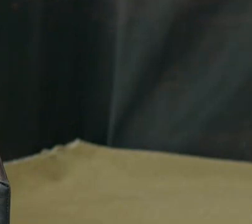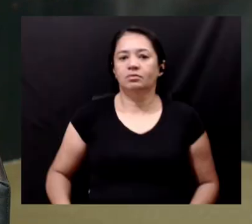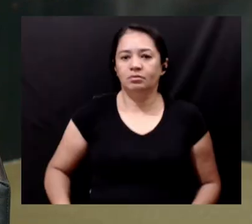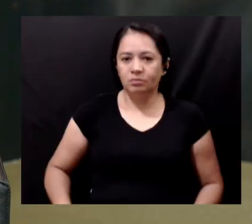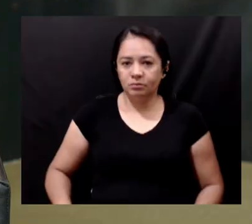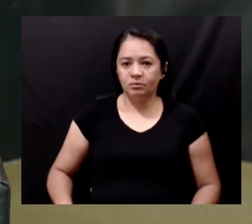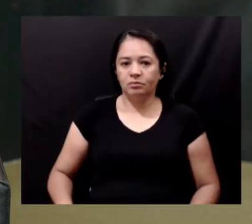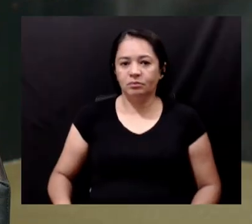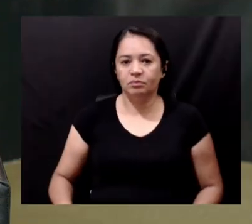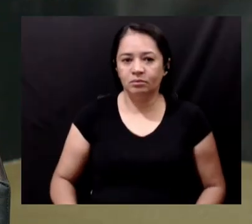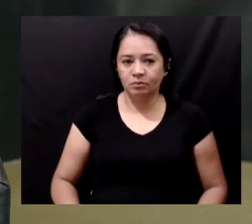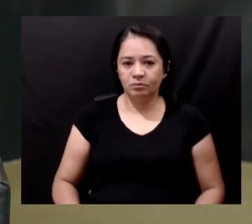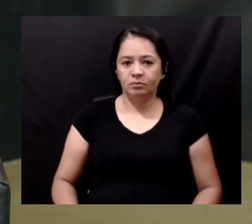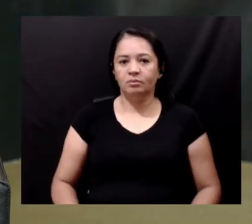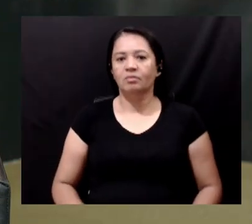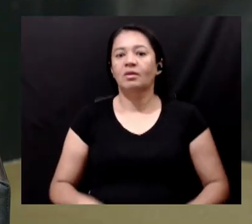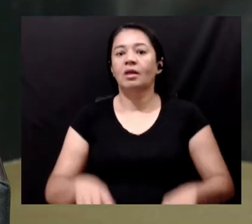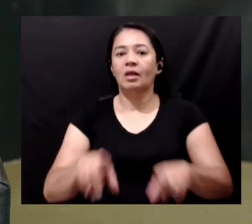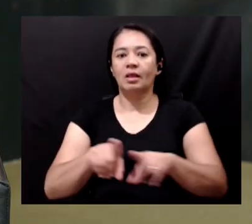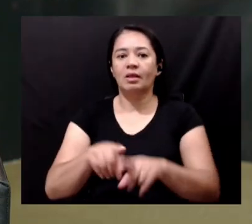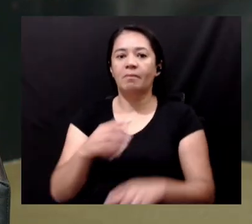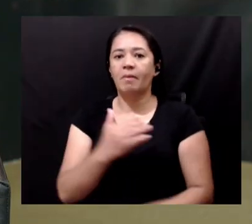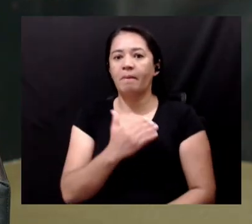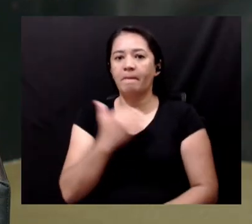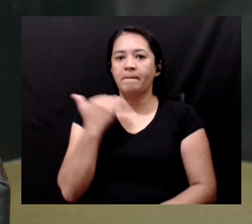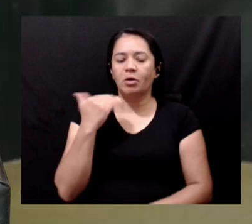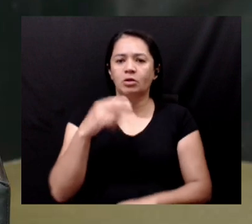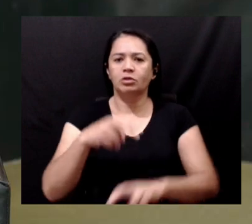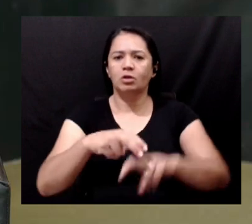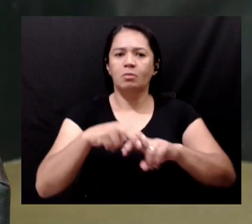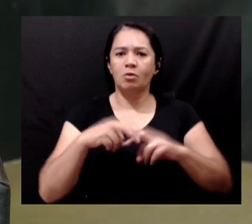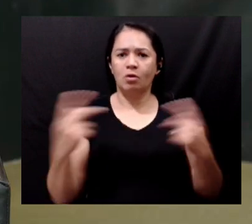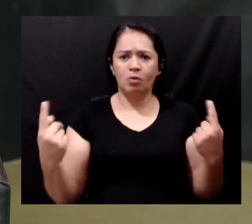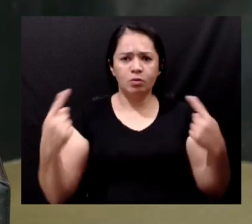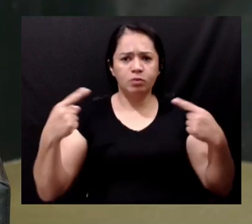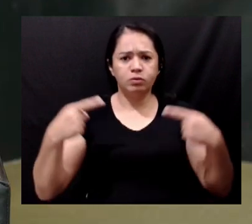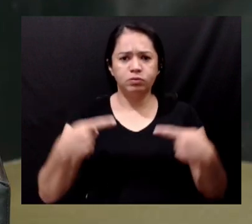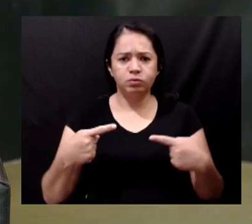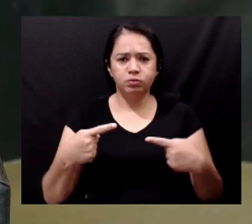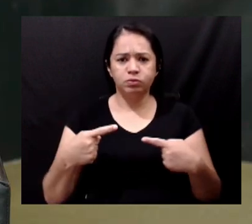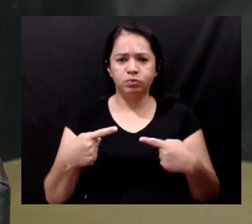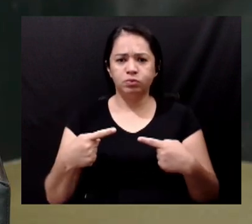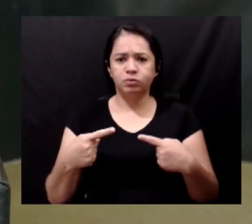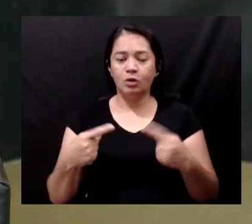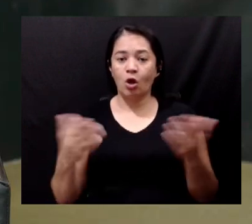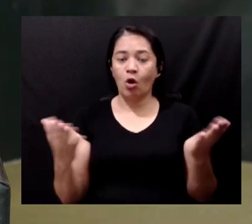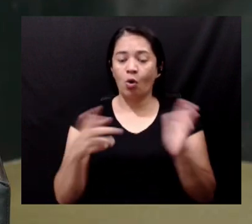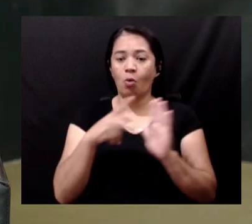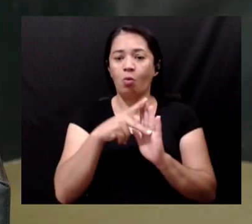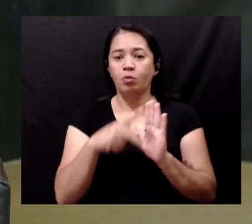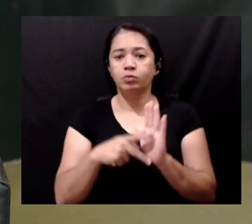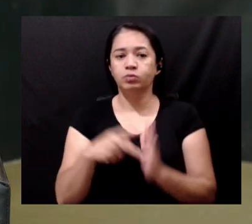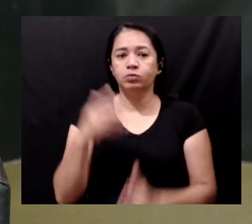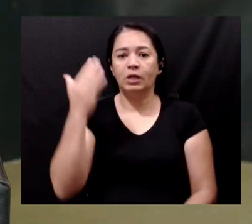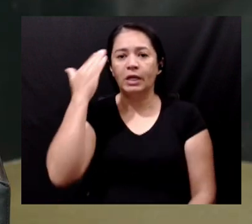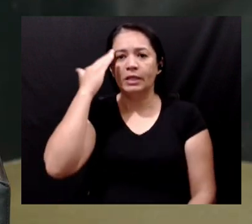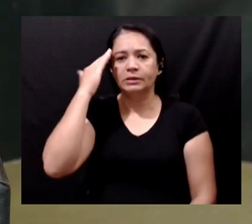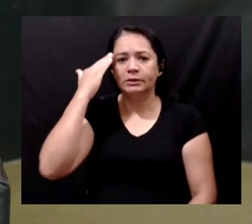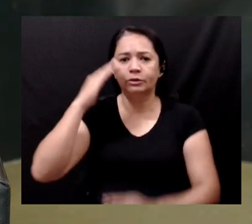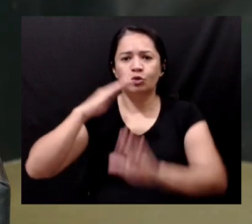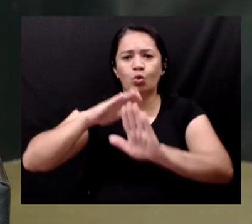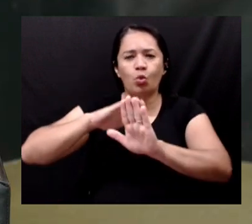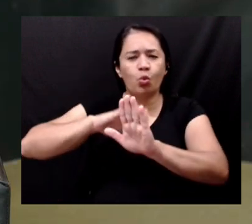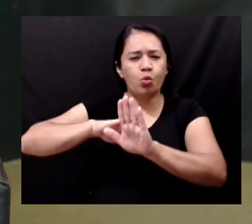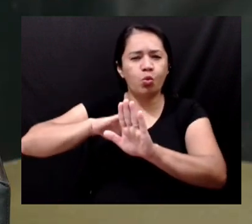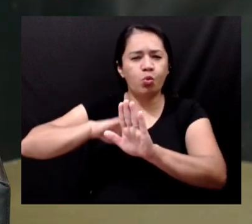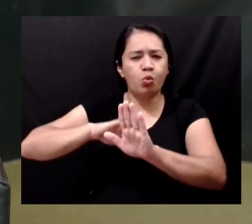mortes relacionadas a esses desafios? Ao longo do programa, vamos entender o que está por trás dessa tendência tão